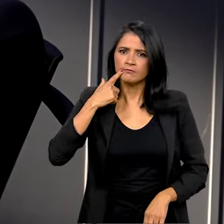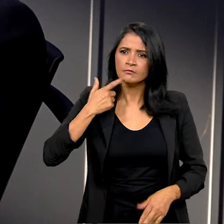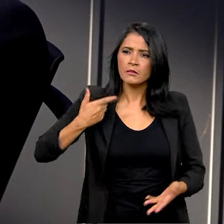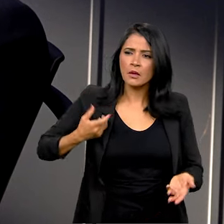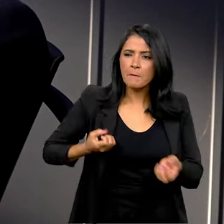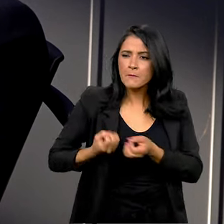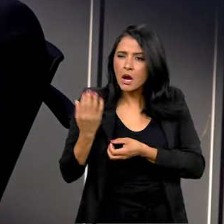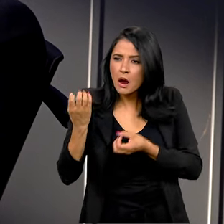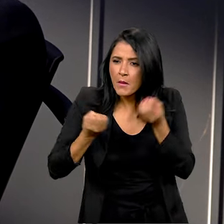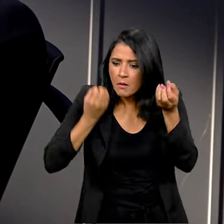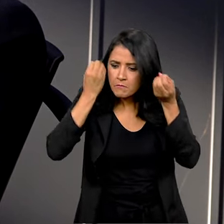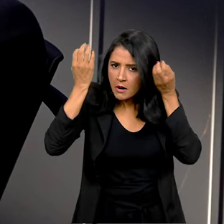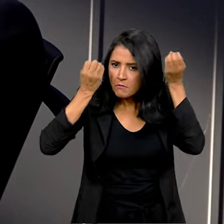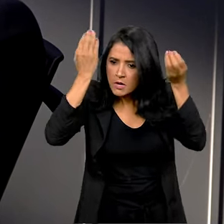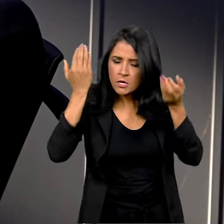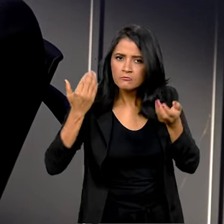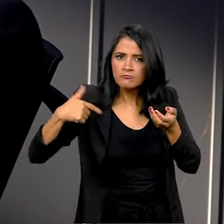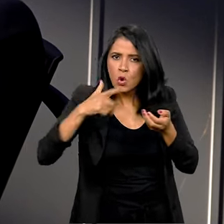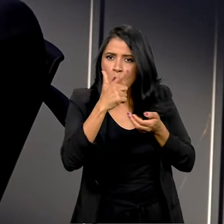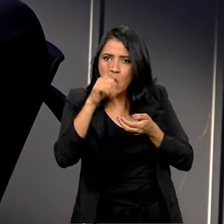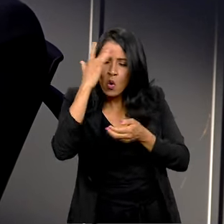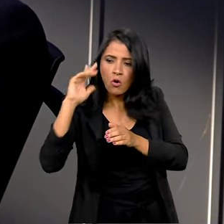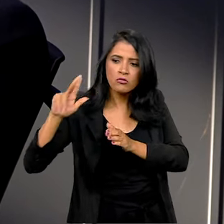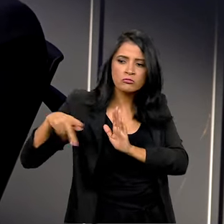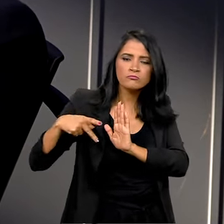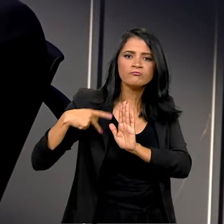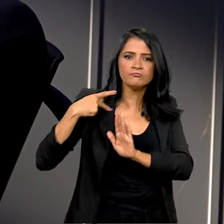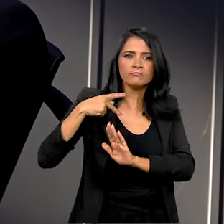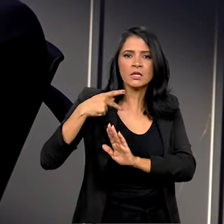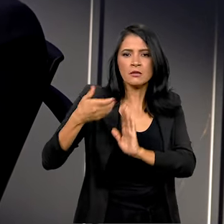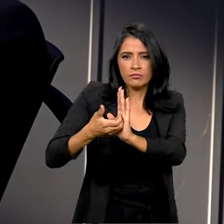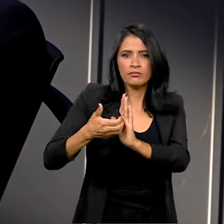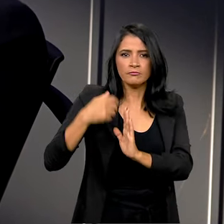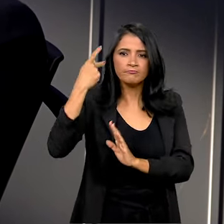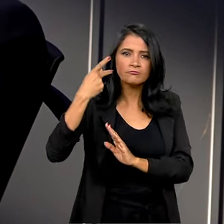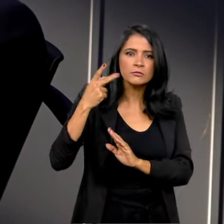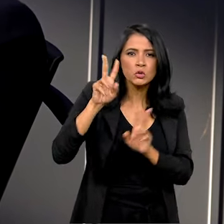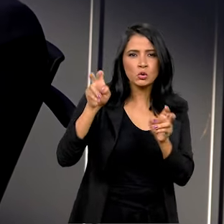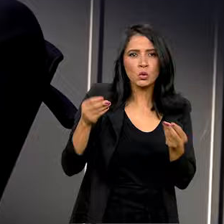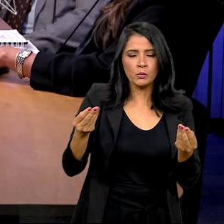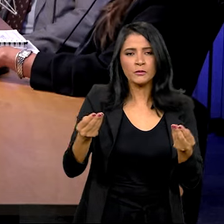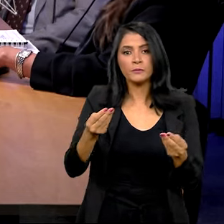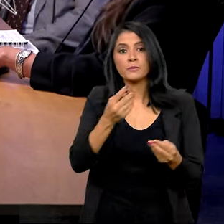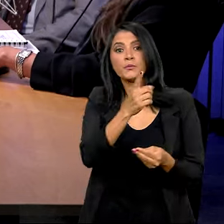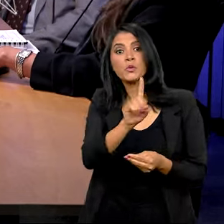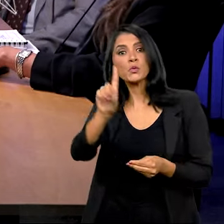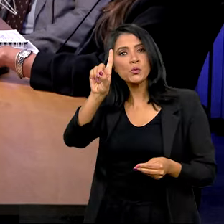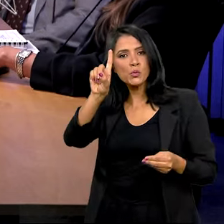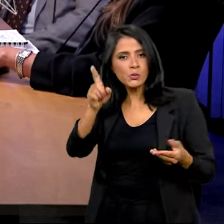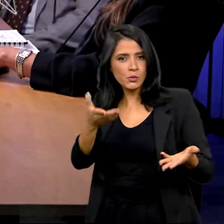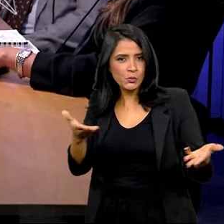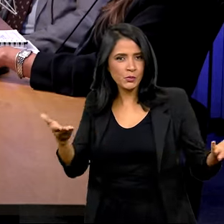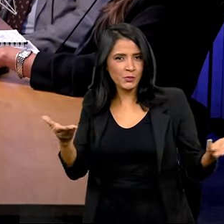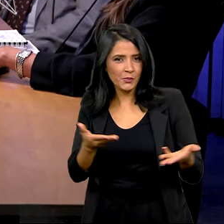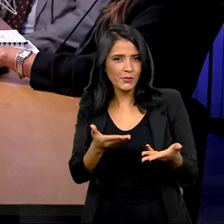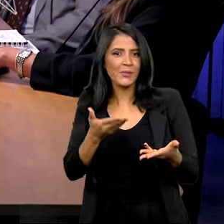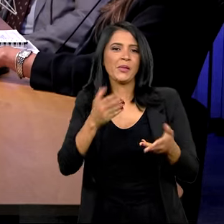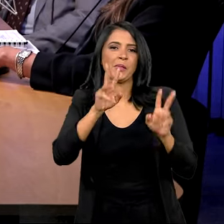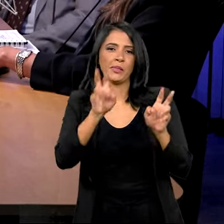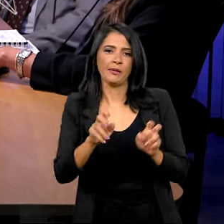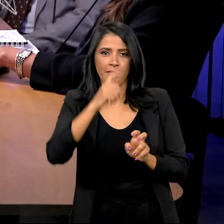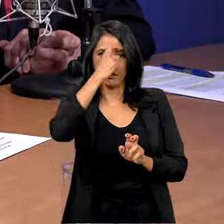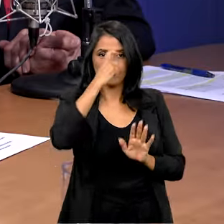inputs da dos outros a respeito desse assunto por último gente eu deixei